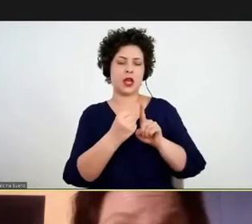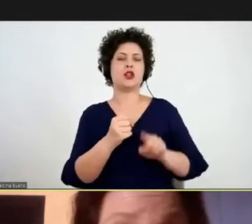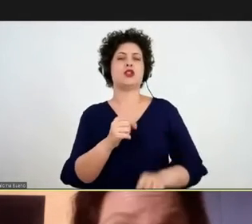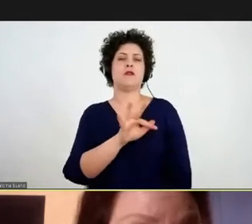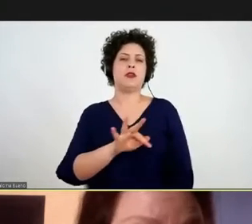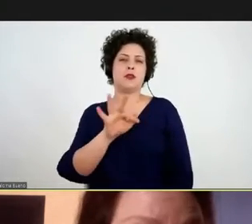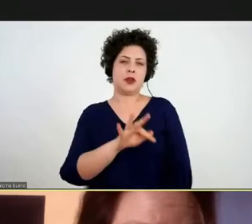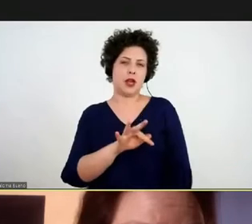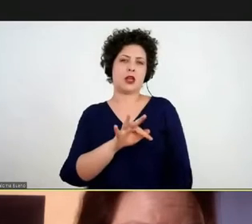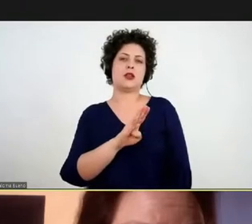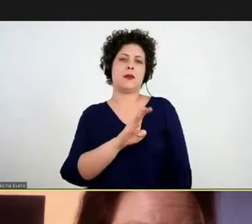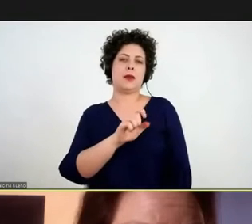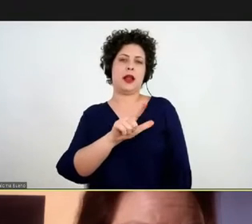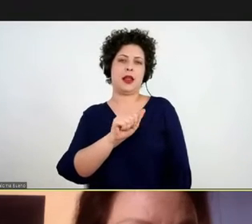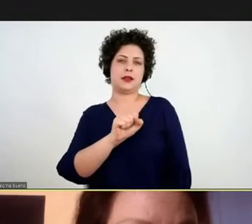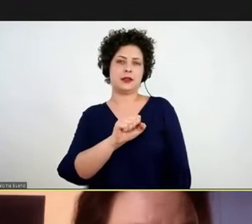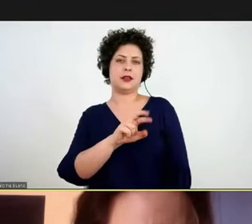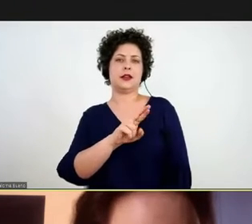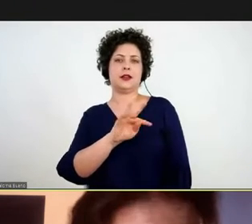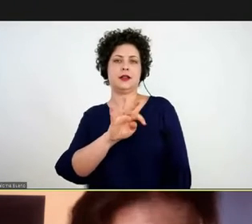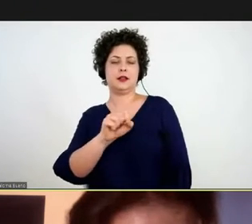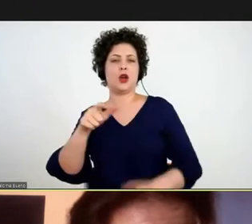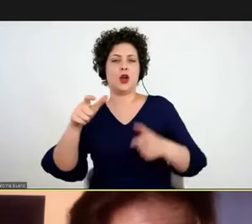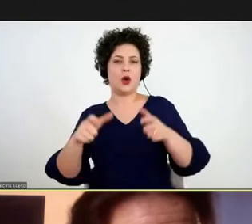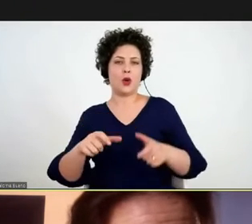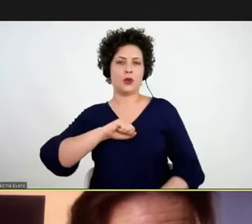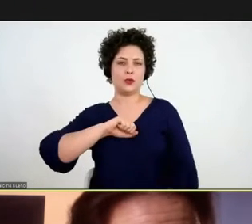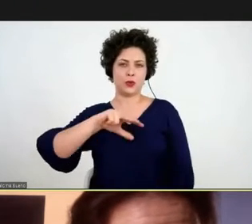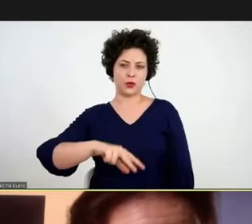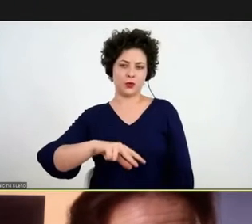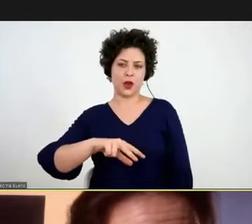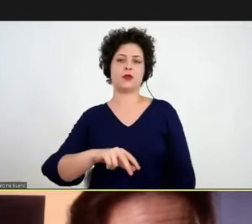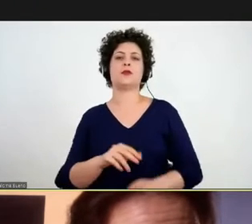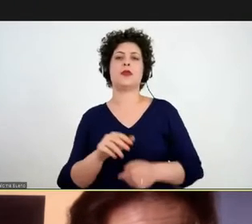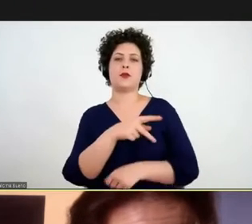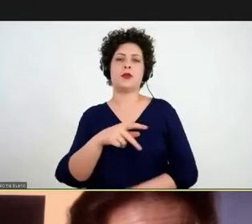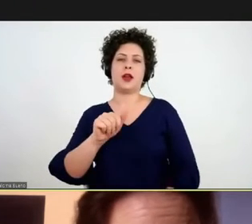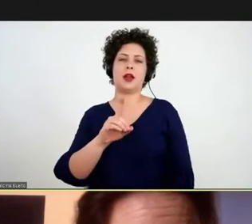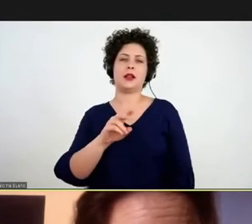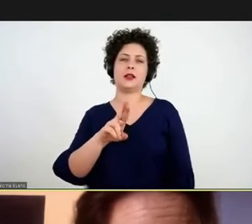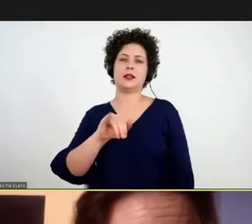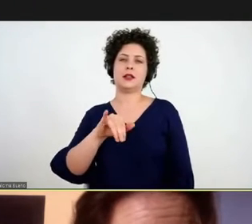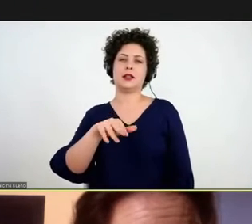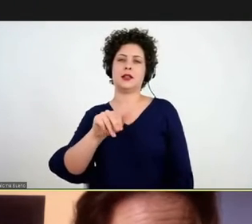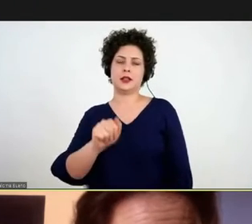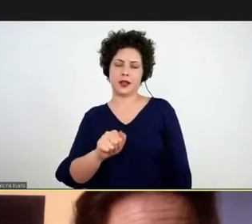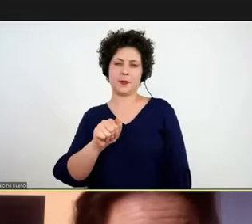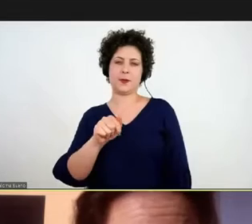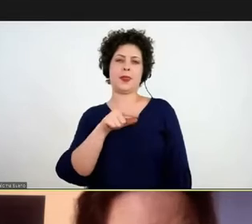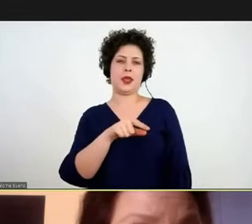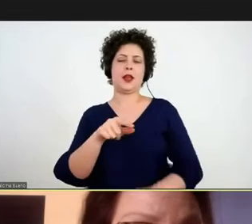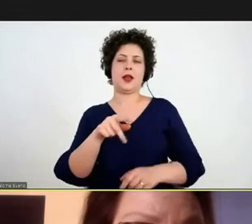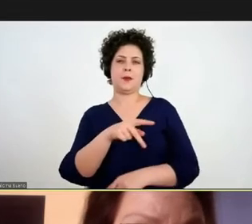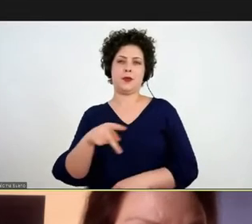da Universidade do Porto, em Portugal. E a professora Adriana Magro é professora adjunta